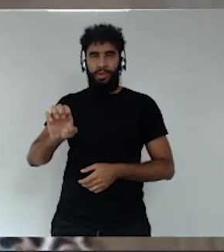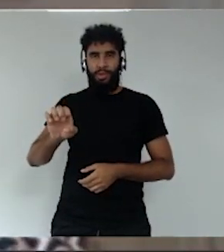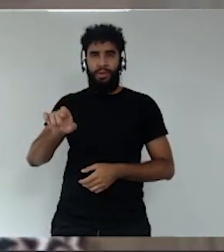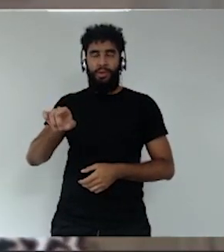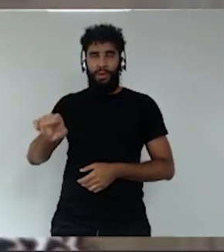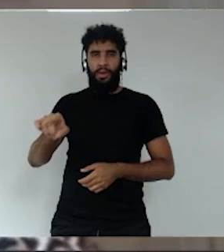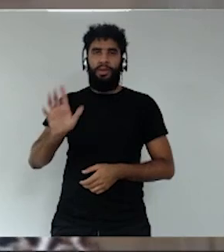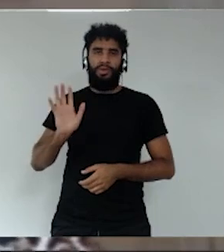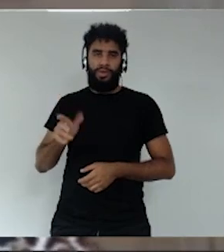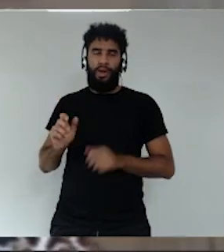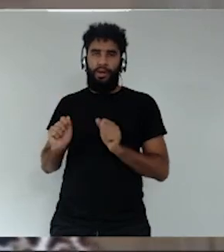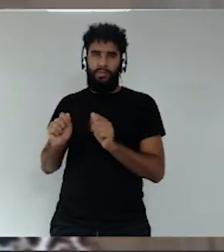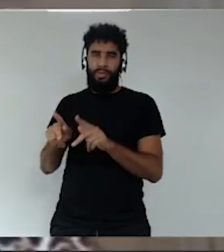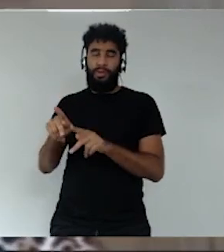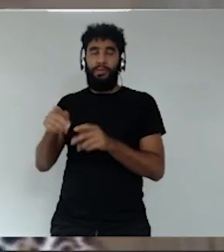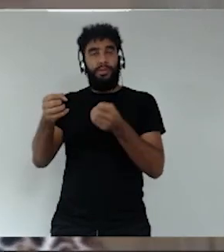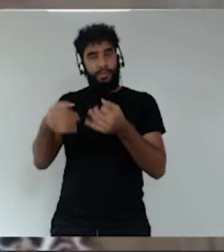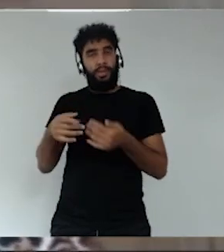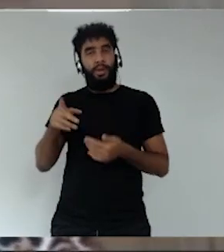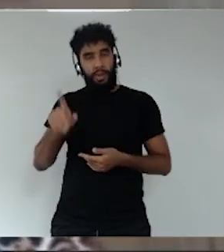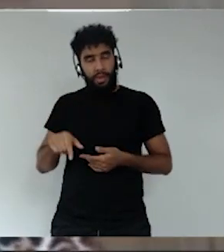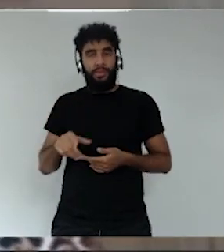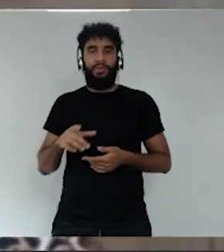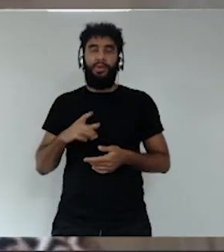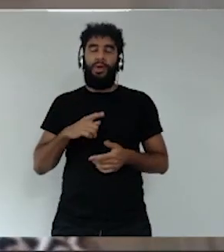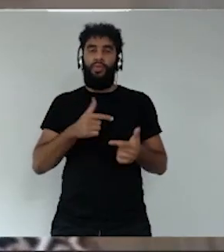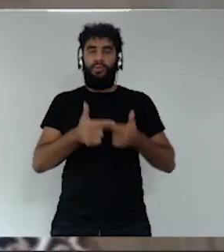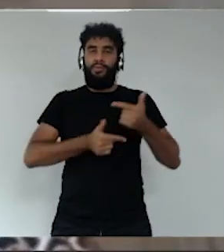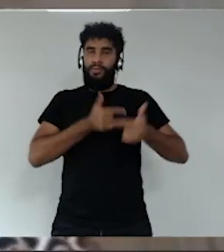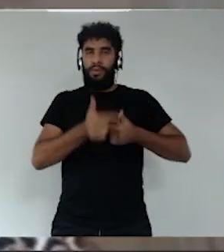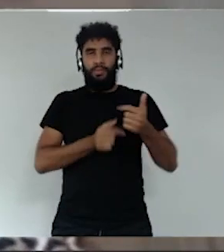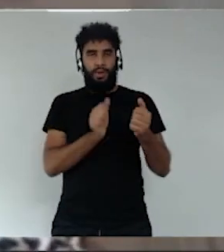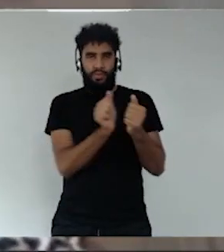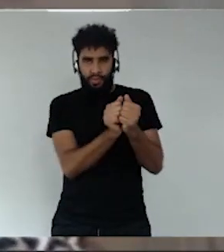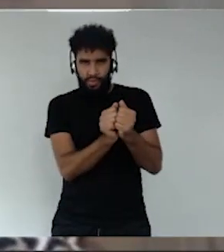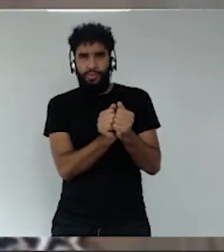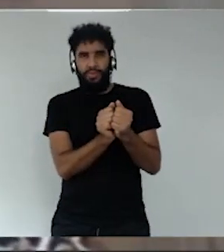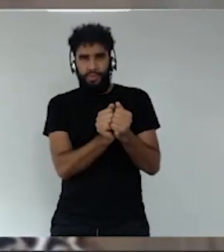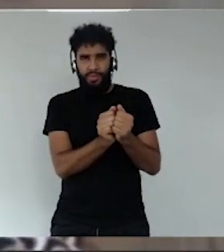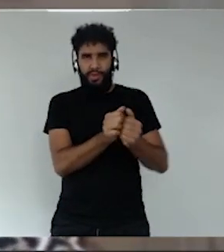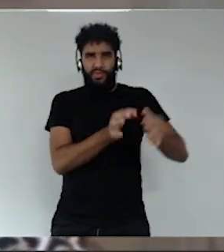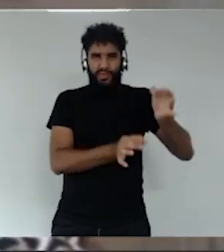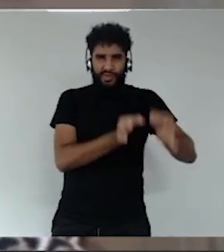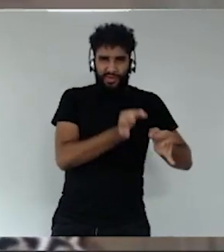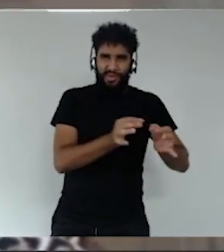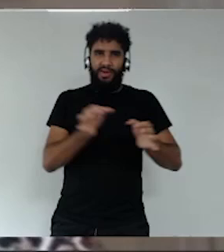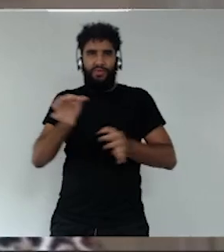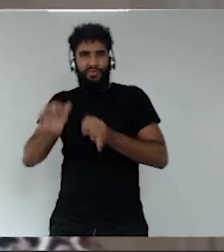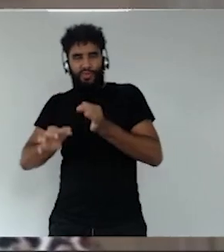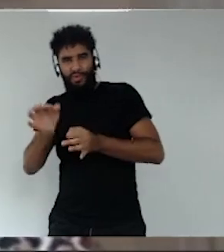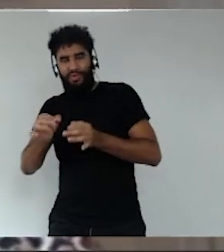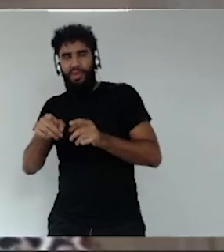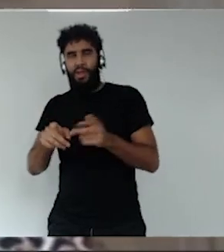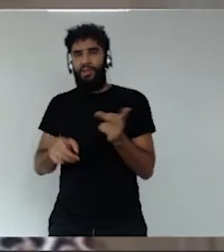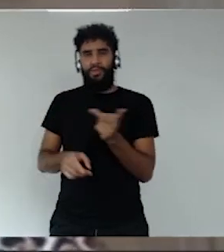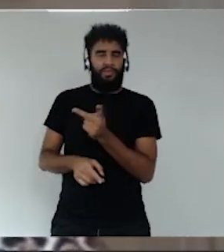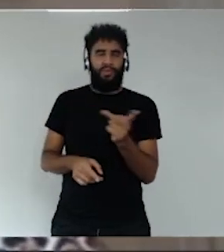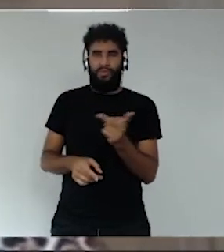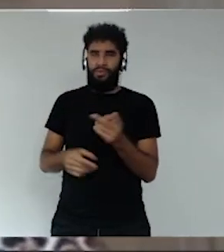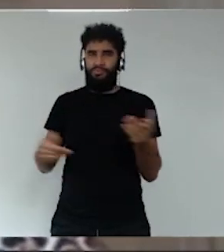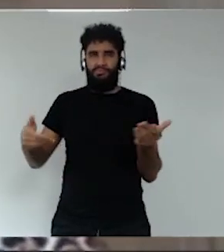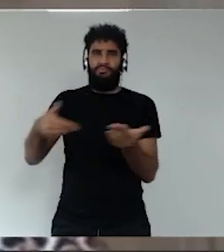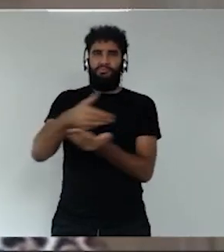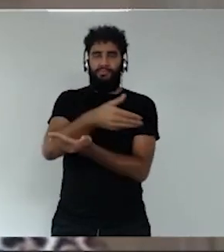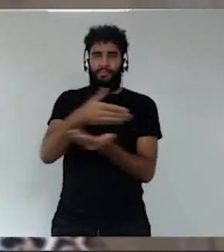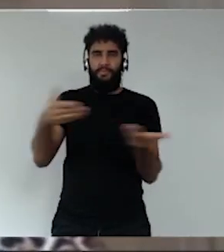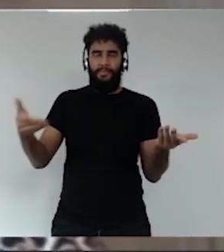José Renato Nalini, ele fala isso, que isso é uma obra coletiva, essa justiça. Cabe não só ao próprio Poder Judiciário,